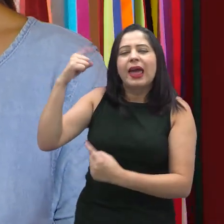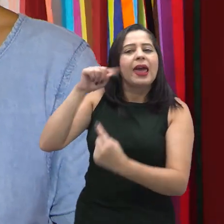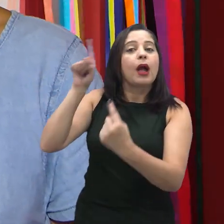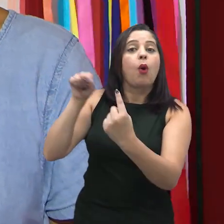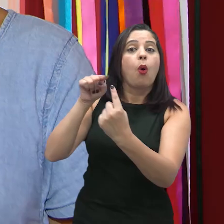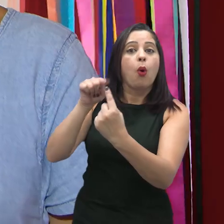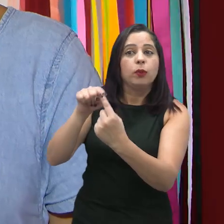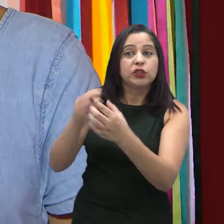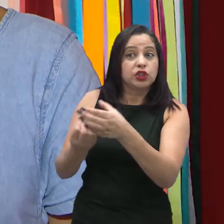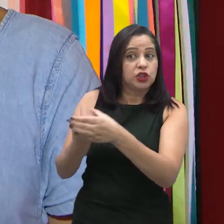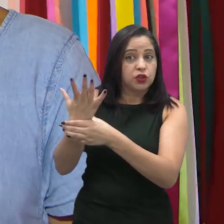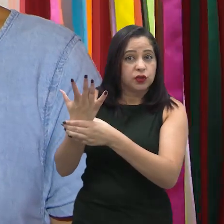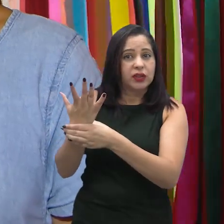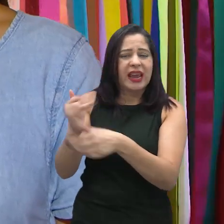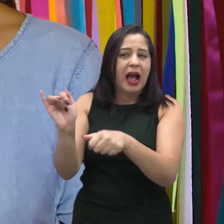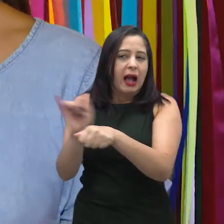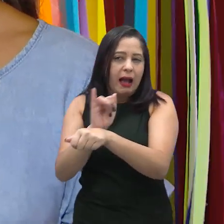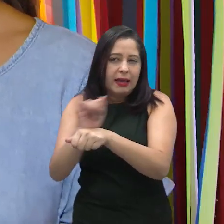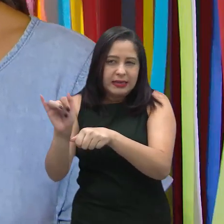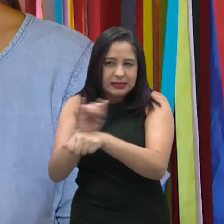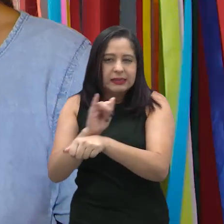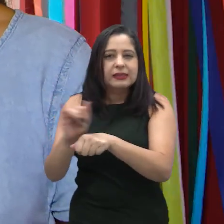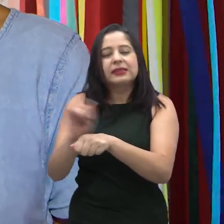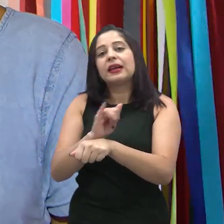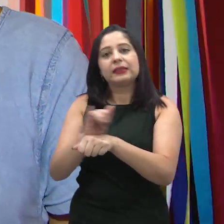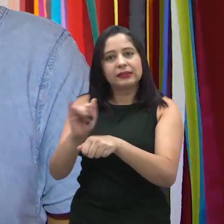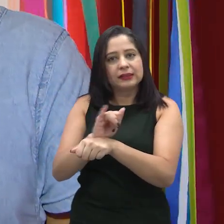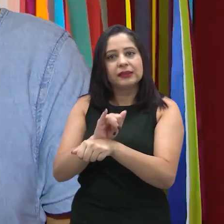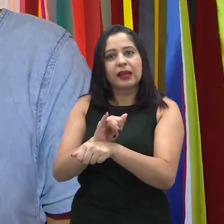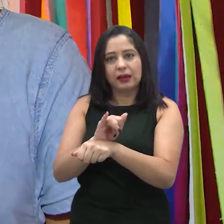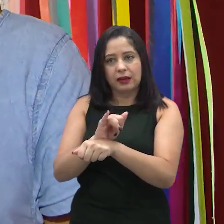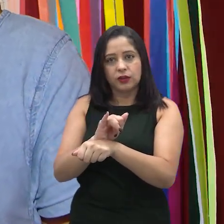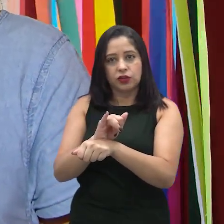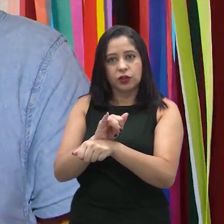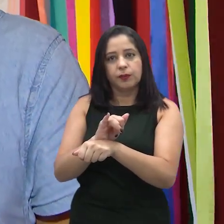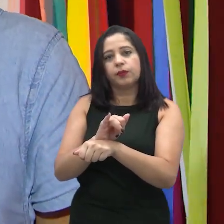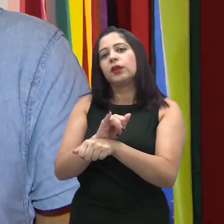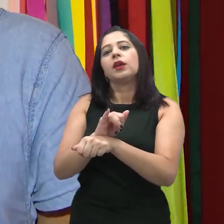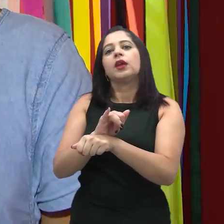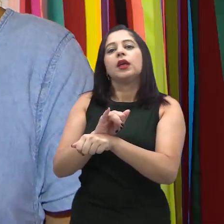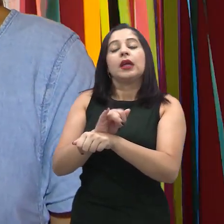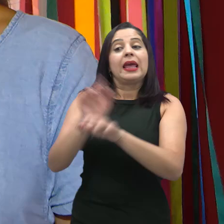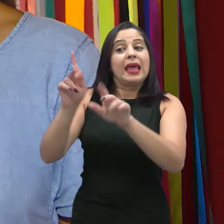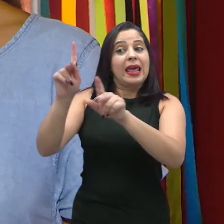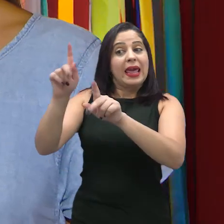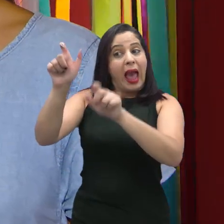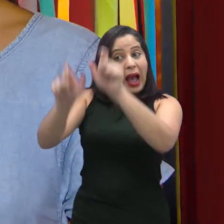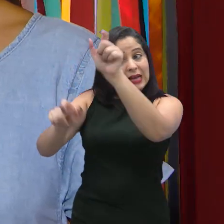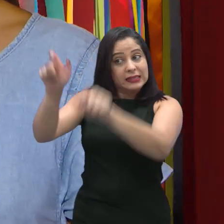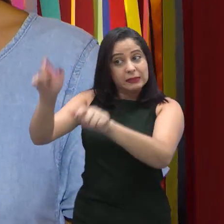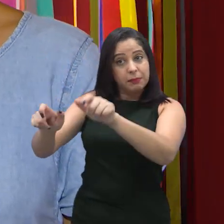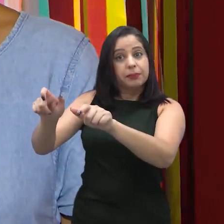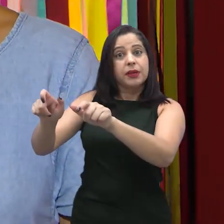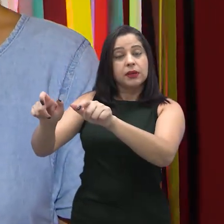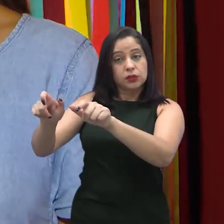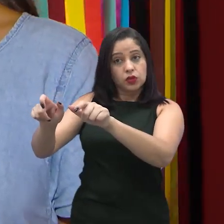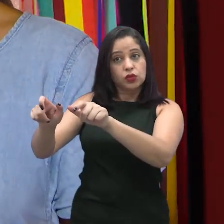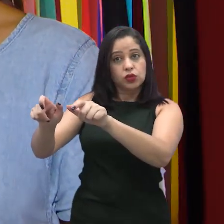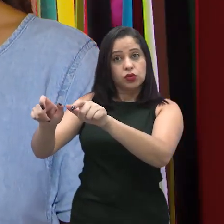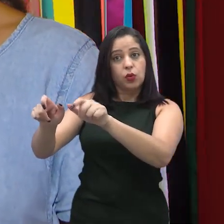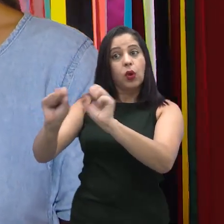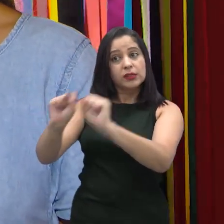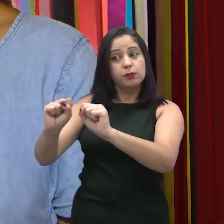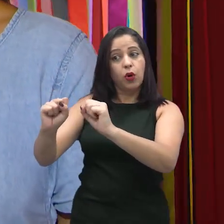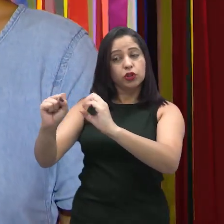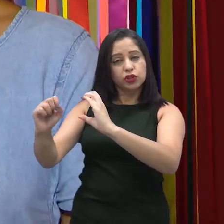uma ferramenta também pedagógica, mas principalmente colaborativa, para que a gente dê visibilidade a São José